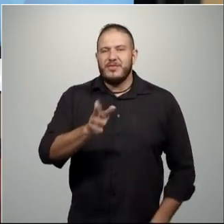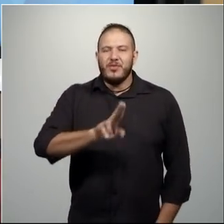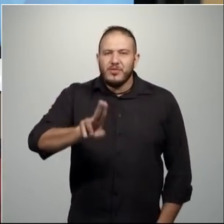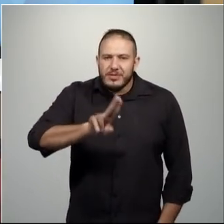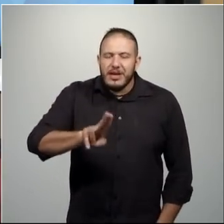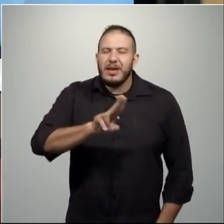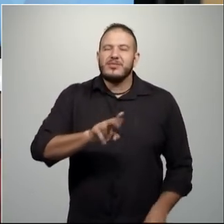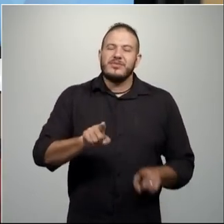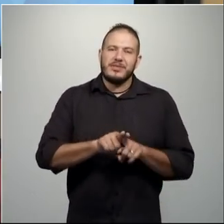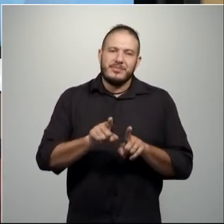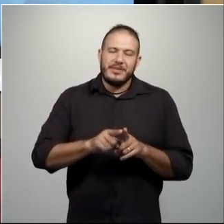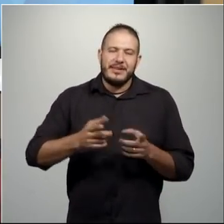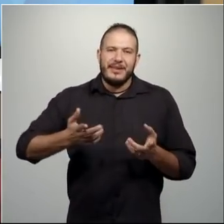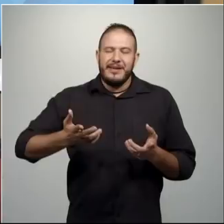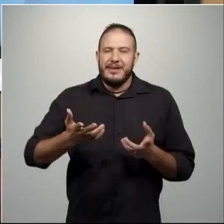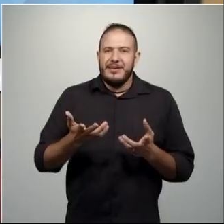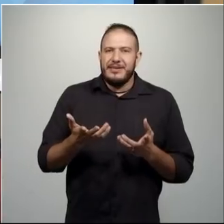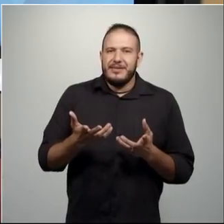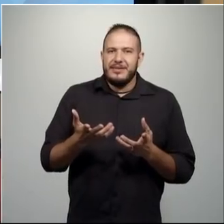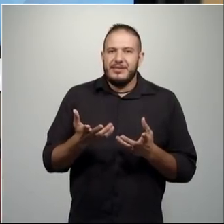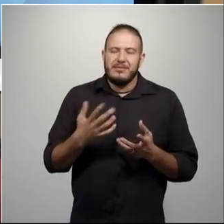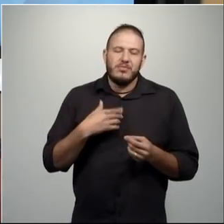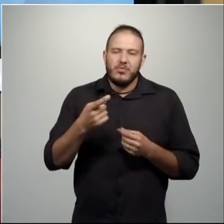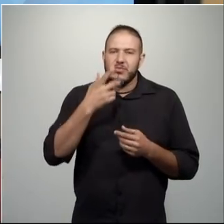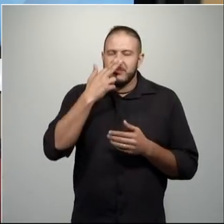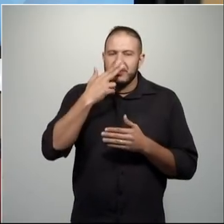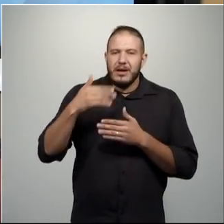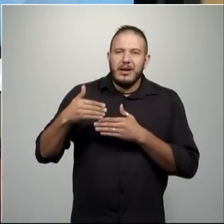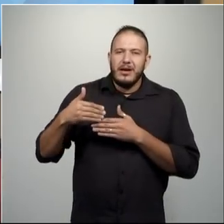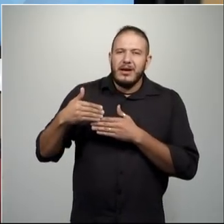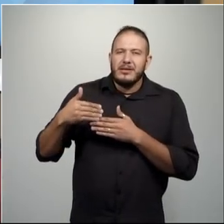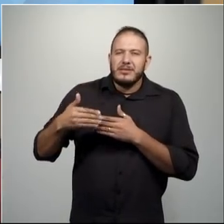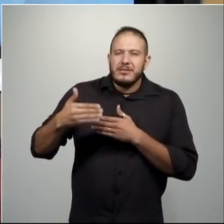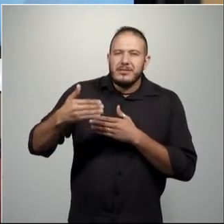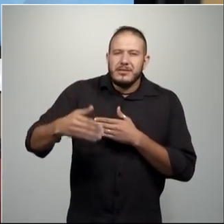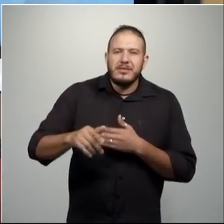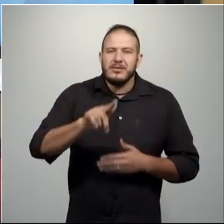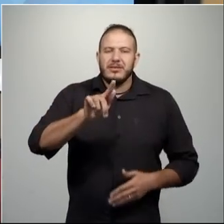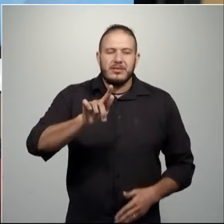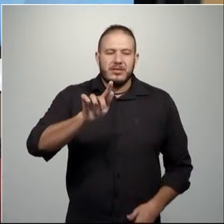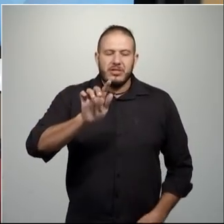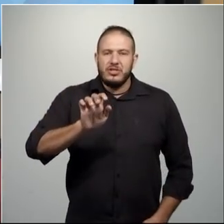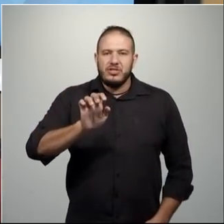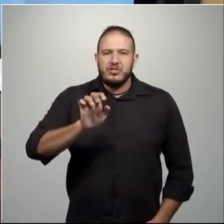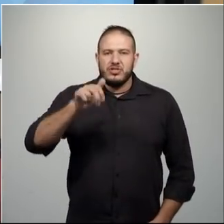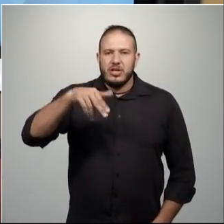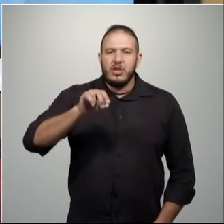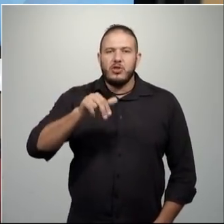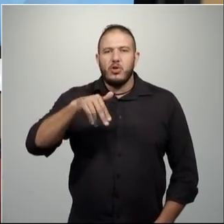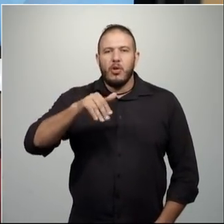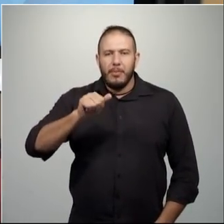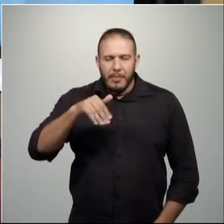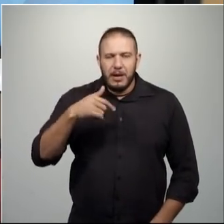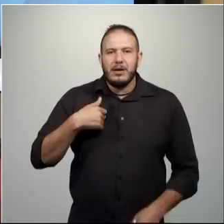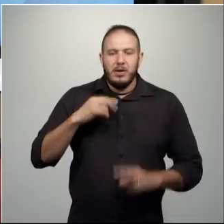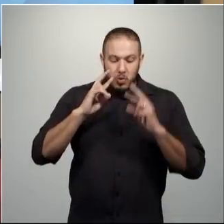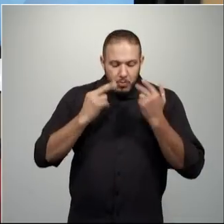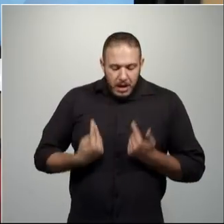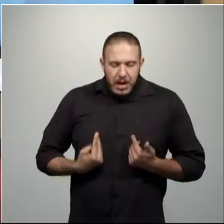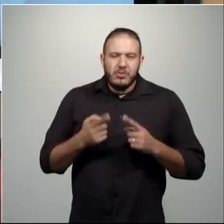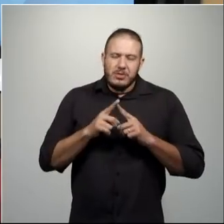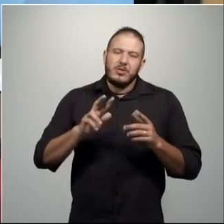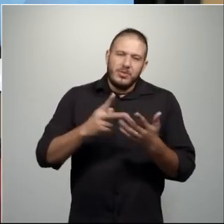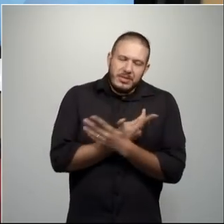é o seqüenciamento do genoma humano em um certo momento isso foi feito com benny anef